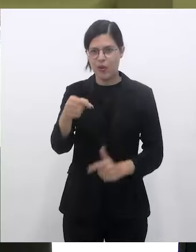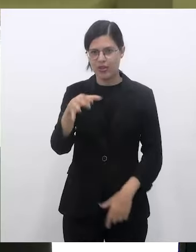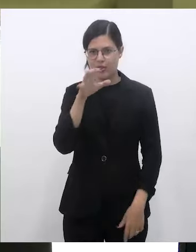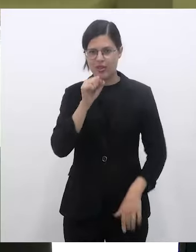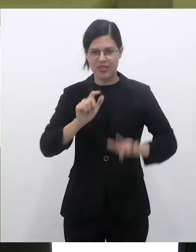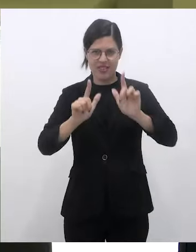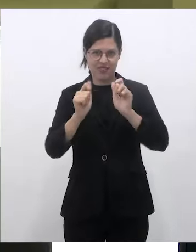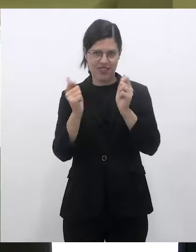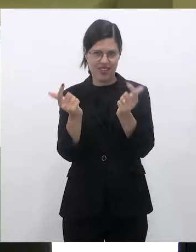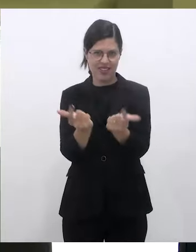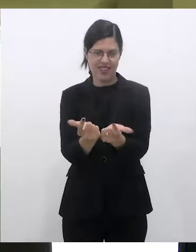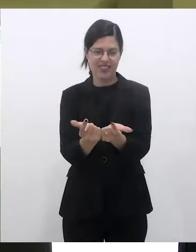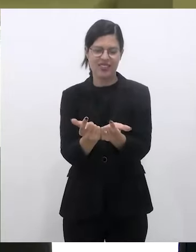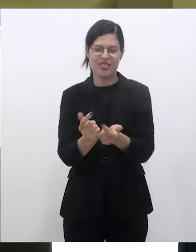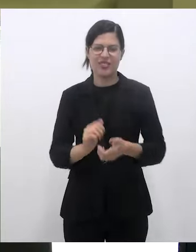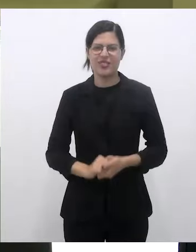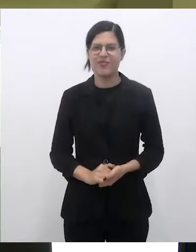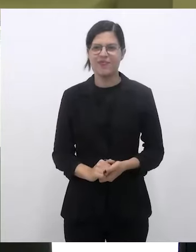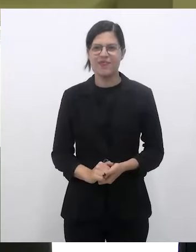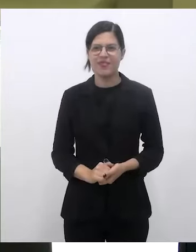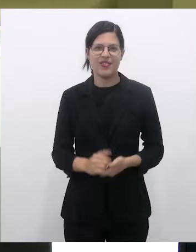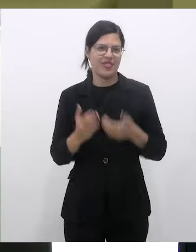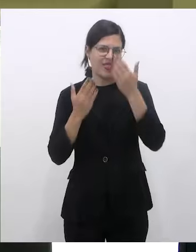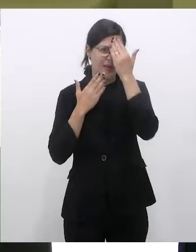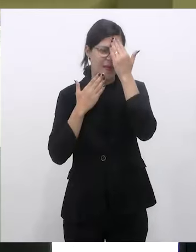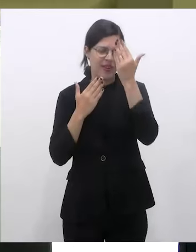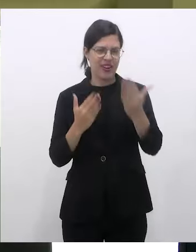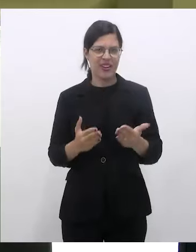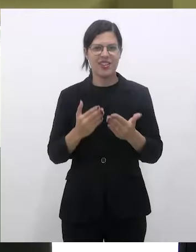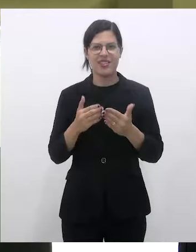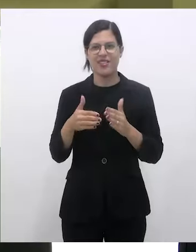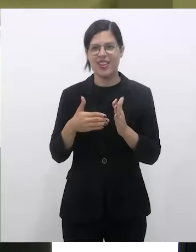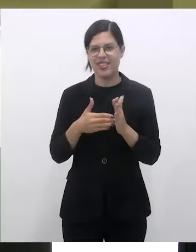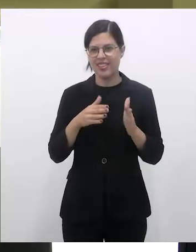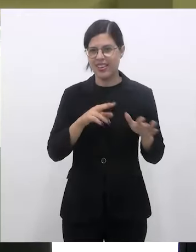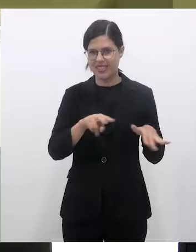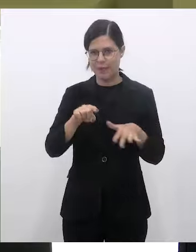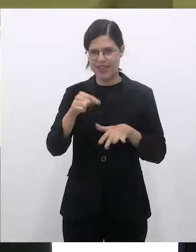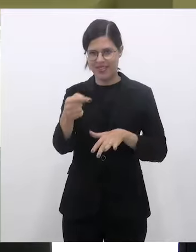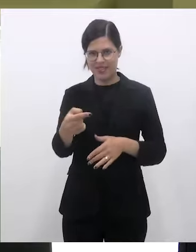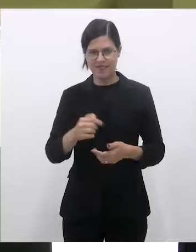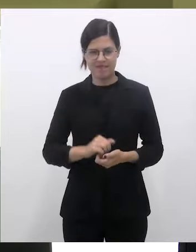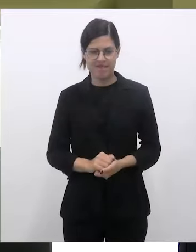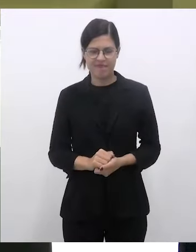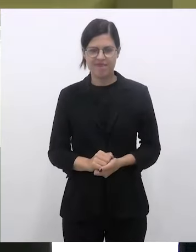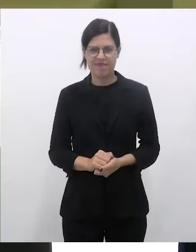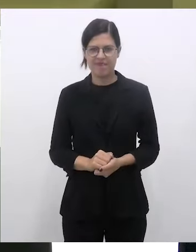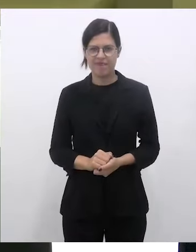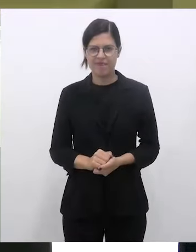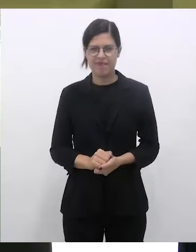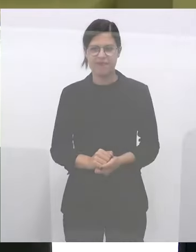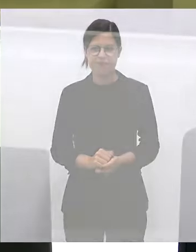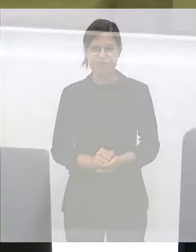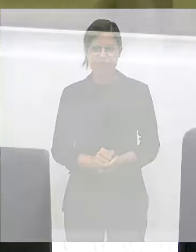próximo sábado na TV Alerj. A todos o nosso muito obrigado e até a semana que vem.